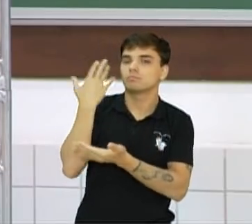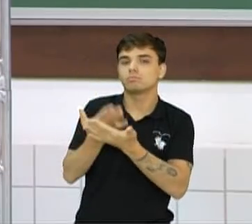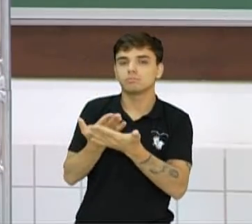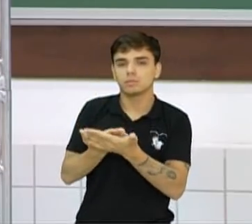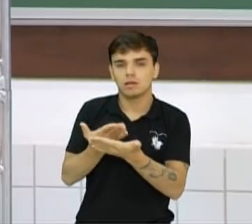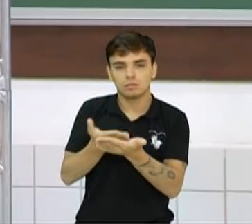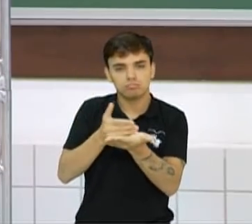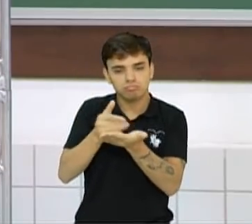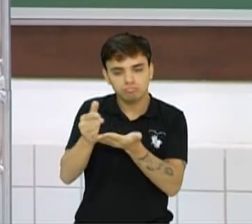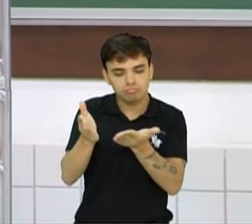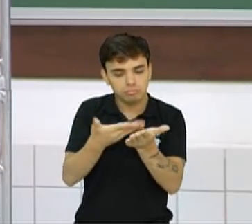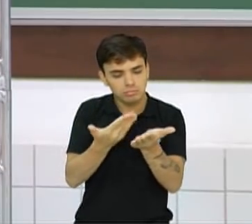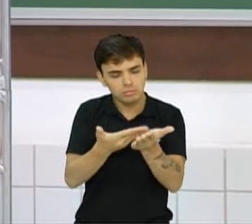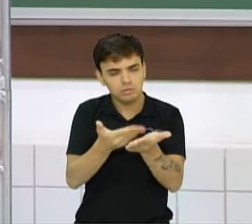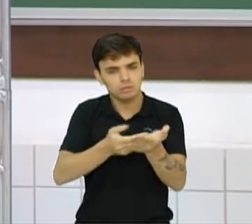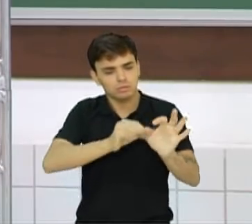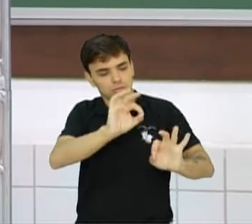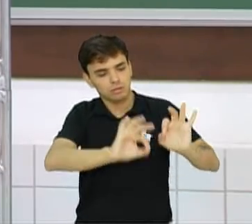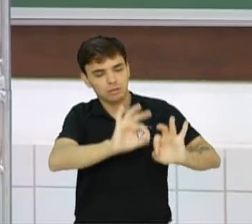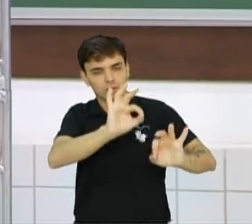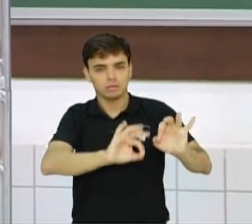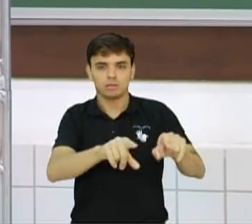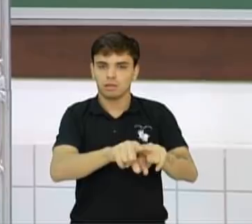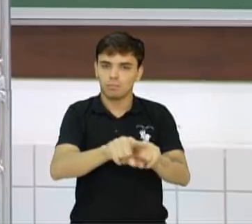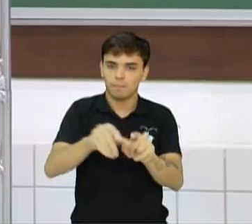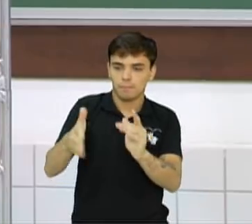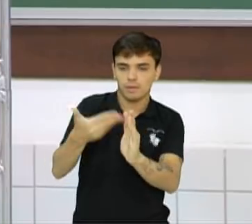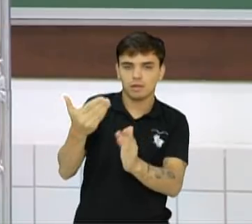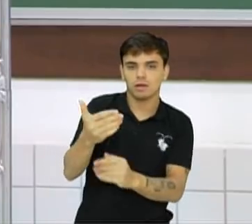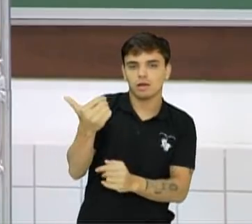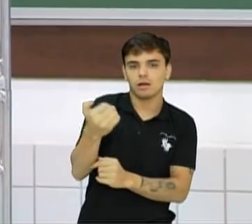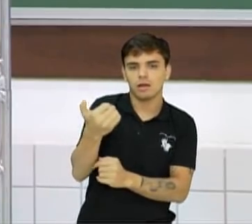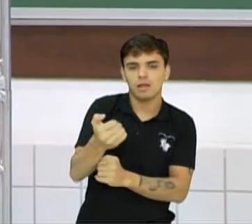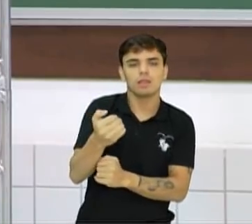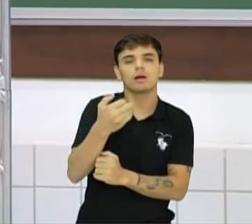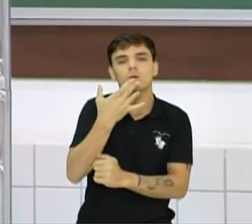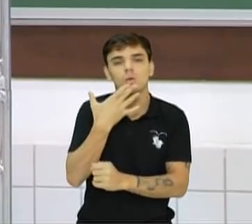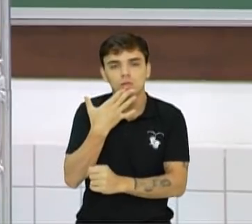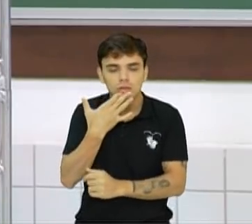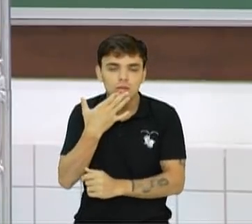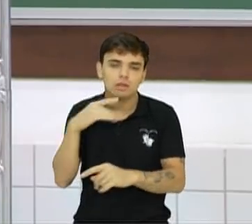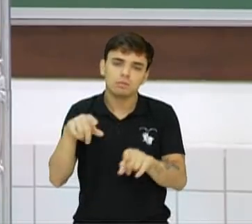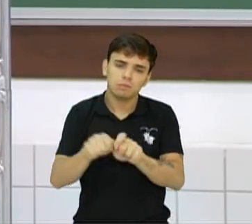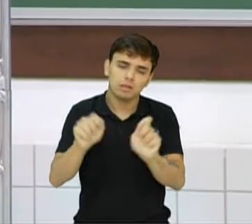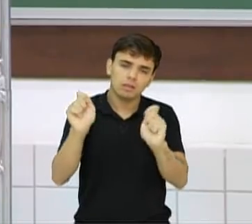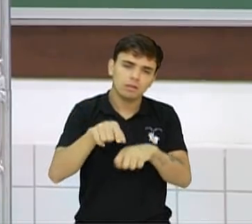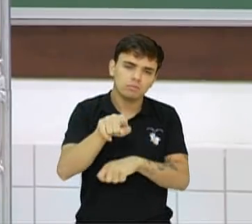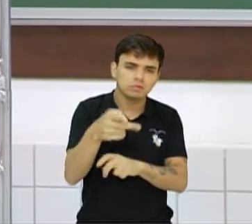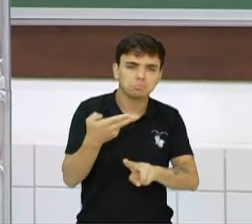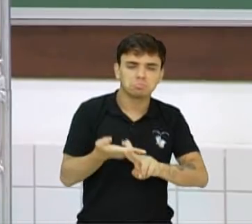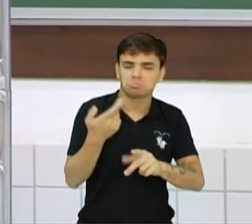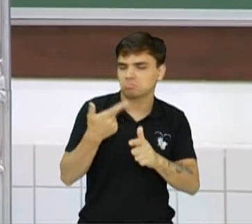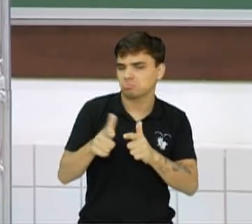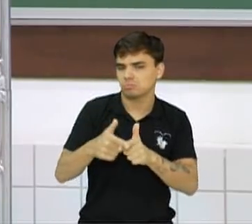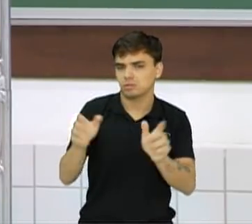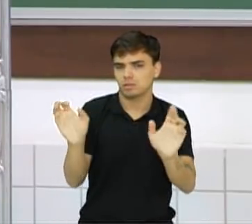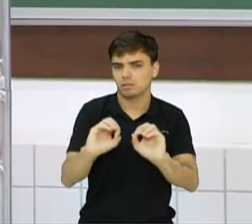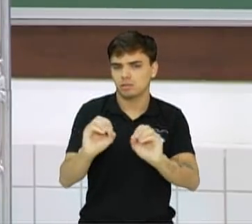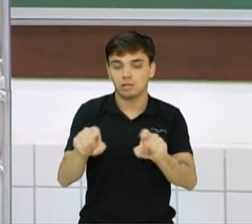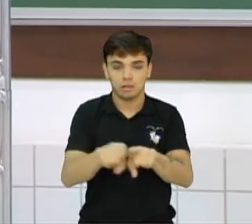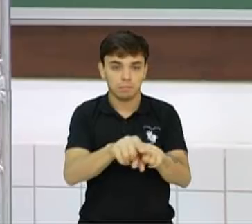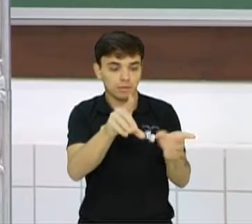do comecinho, deixa tudo organizadinho, pega uma caneta colorida se você tiver, se não, essa mesmo que você usa, não tem problema.